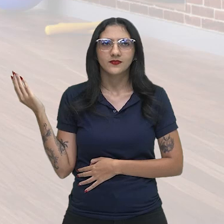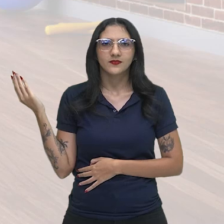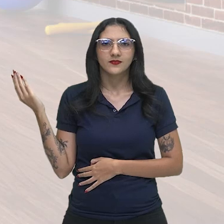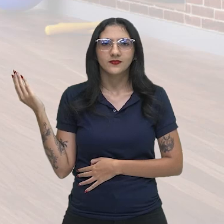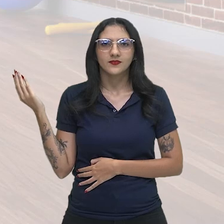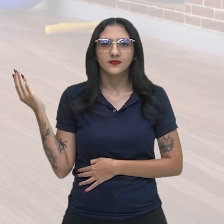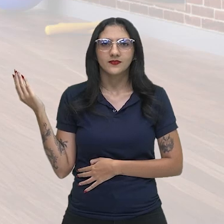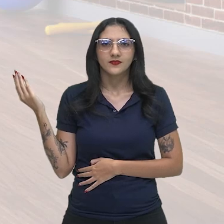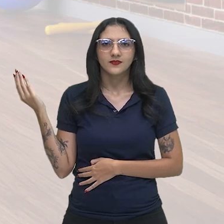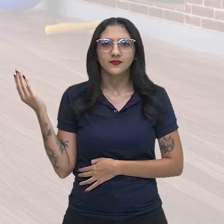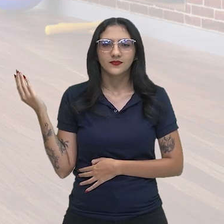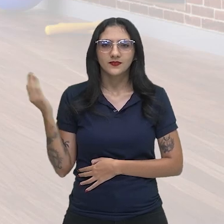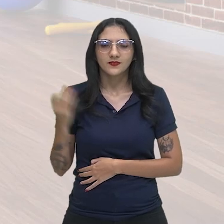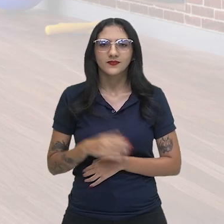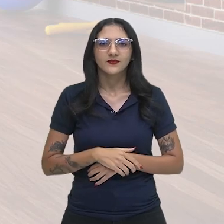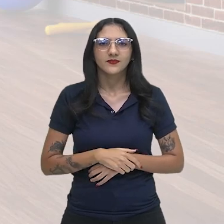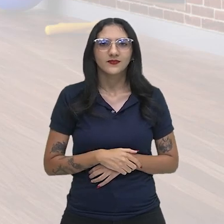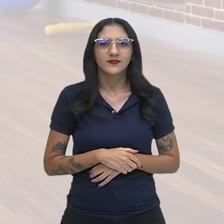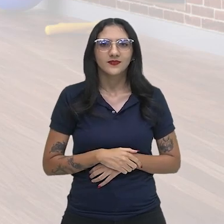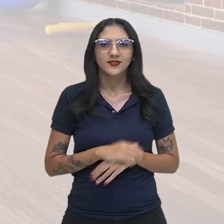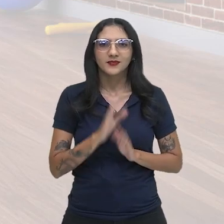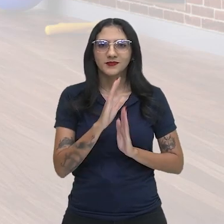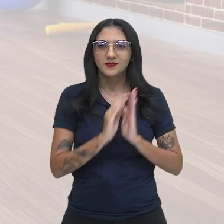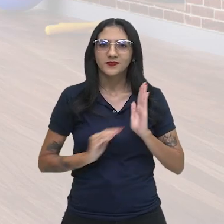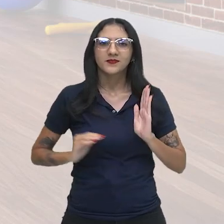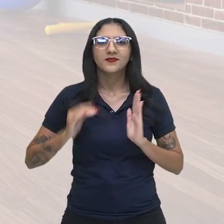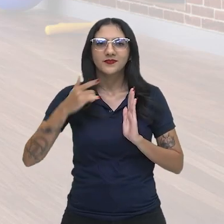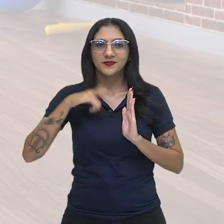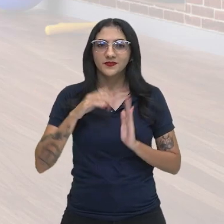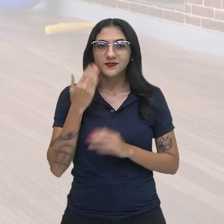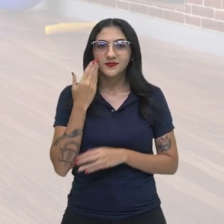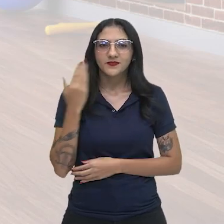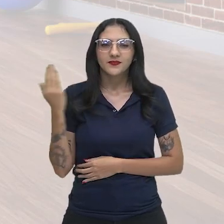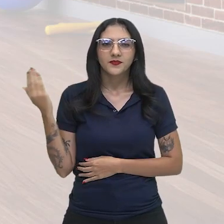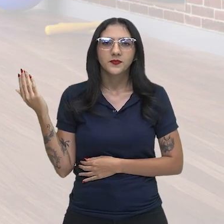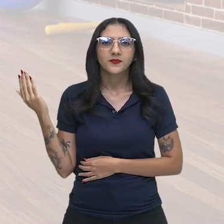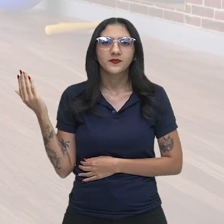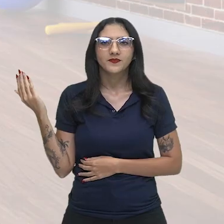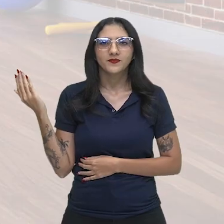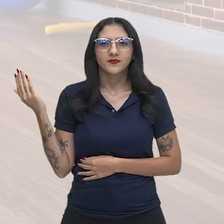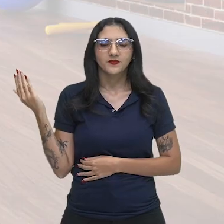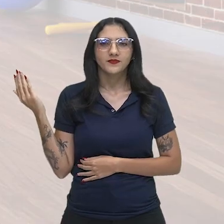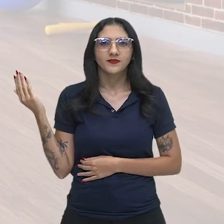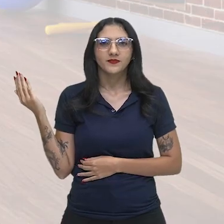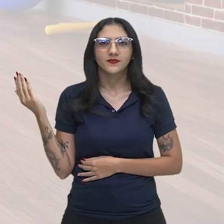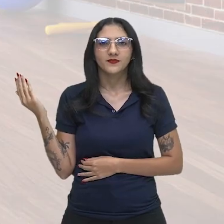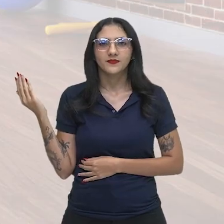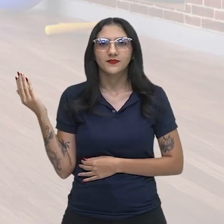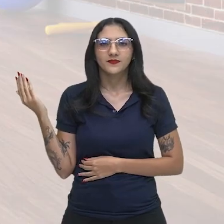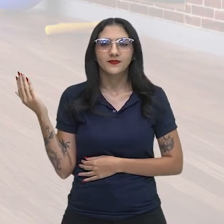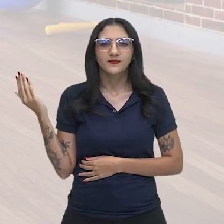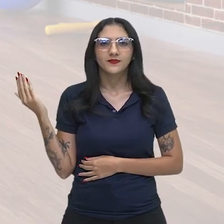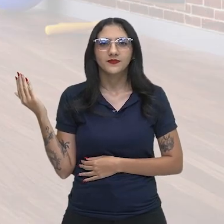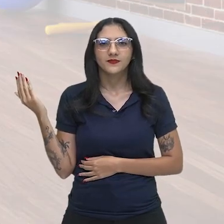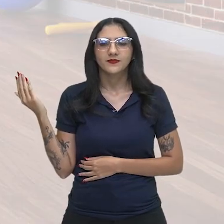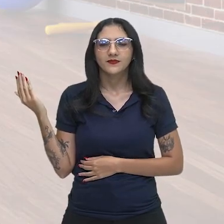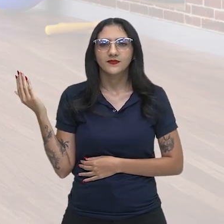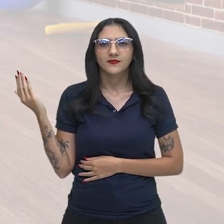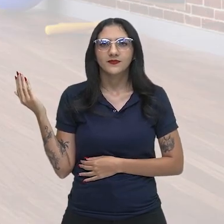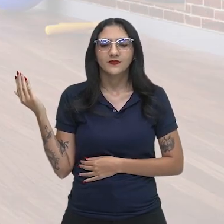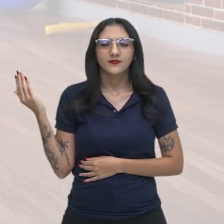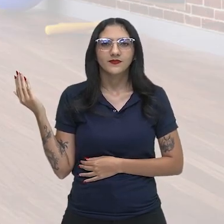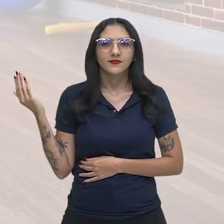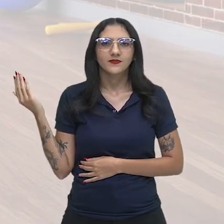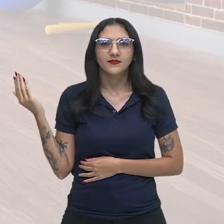7, 8. E 1, 2, 3, 4, 5, 6,